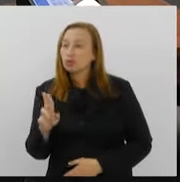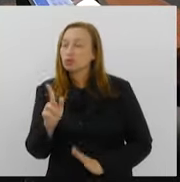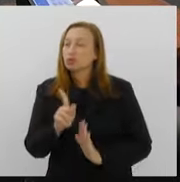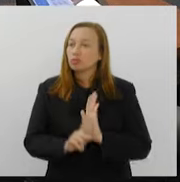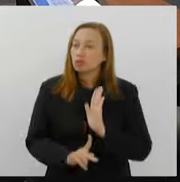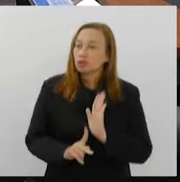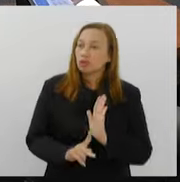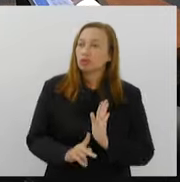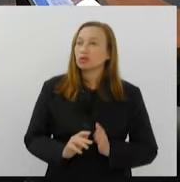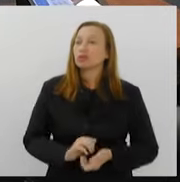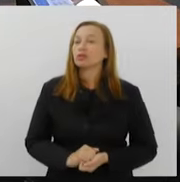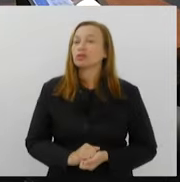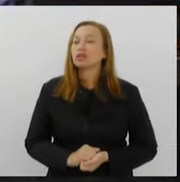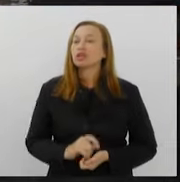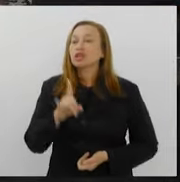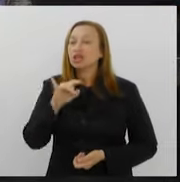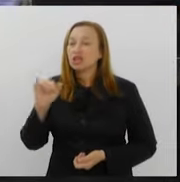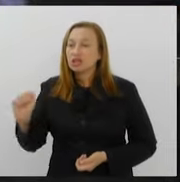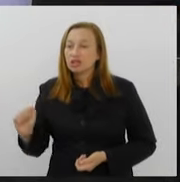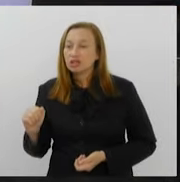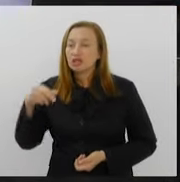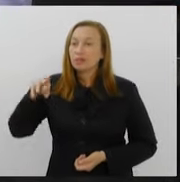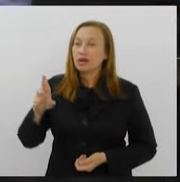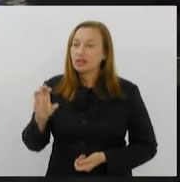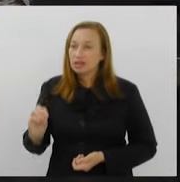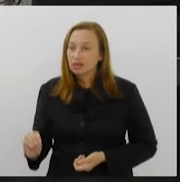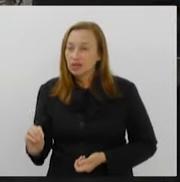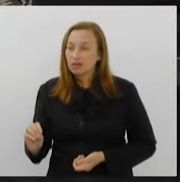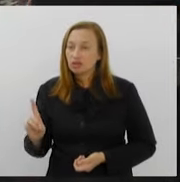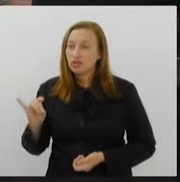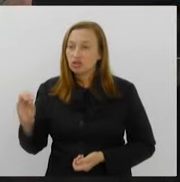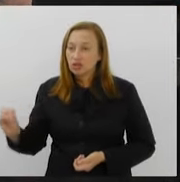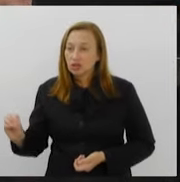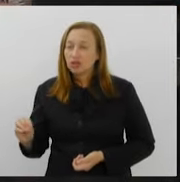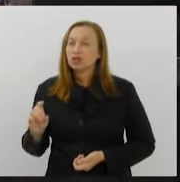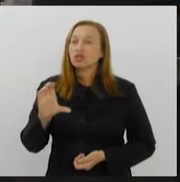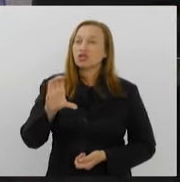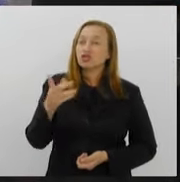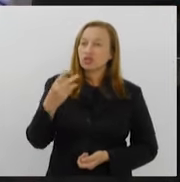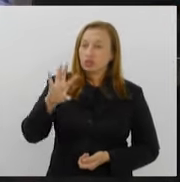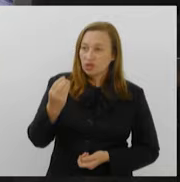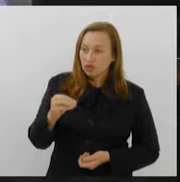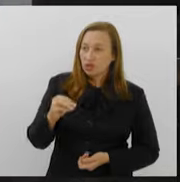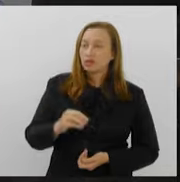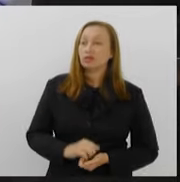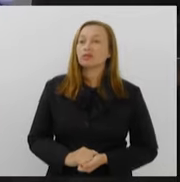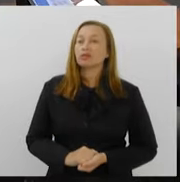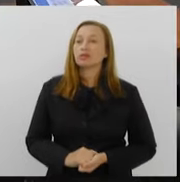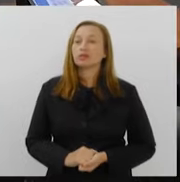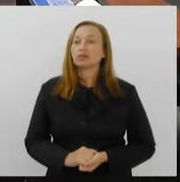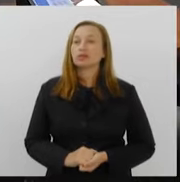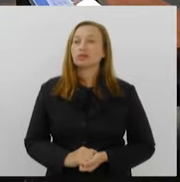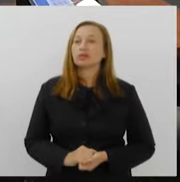Coautoria: Índia, Marcelo Dino, Renato Machado, Chico Machado.